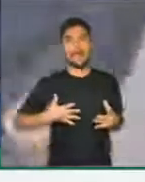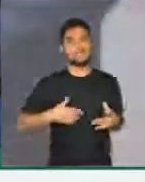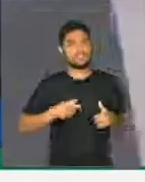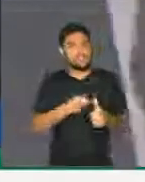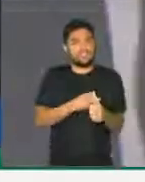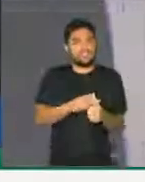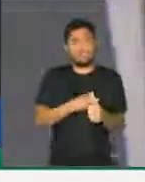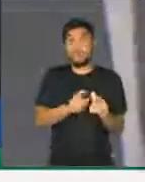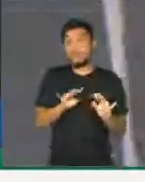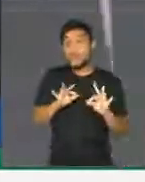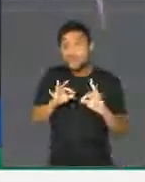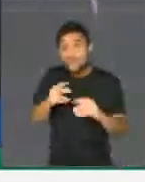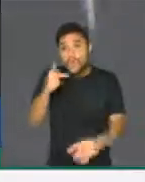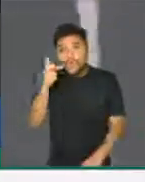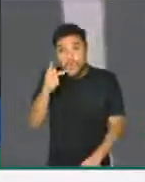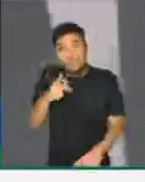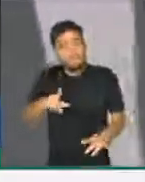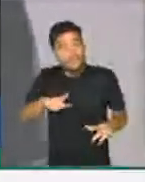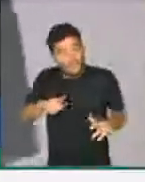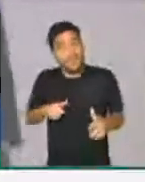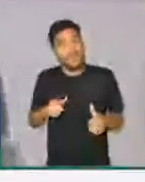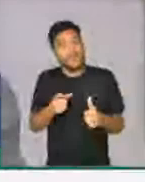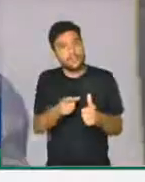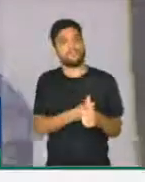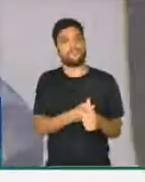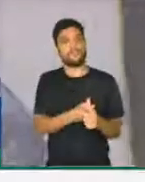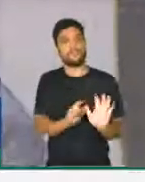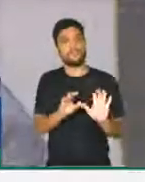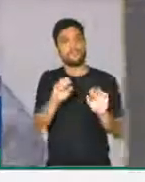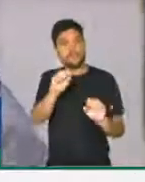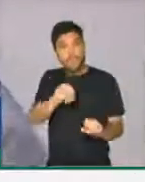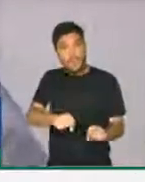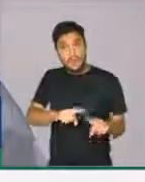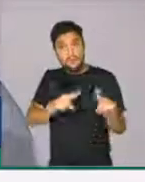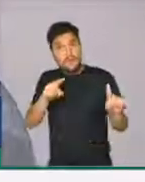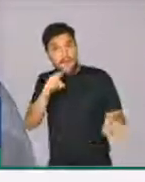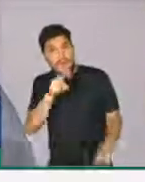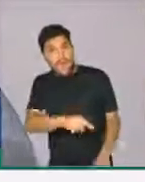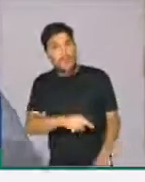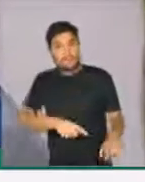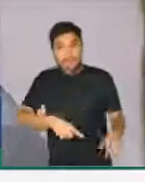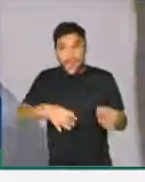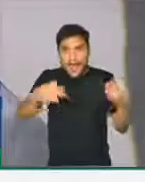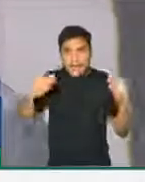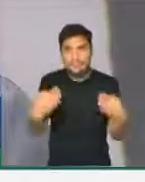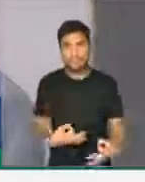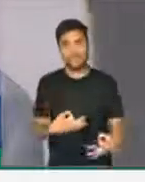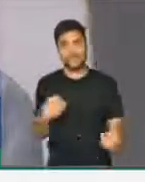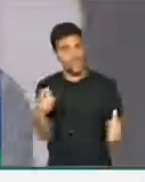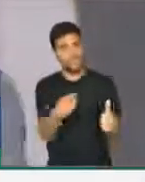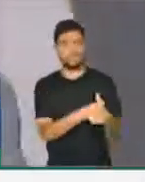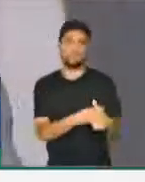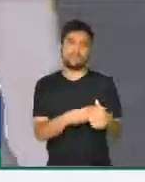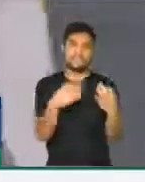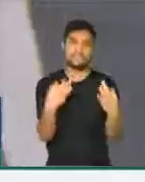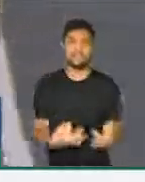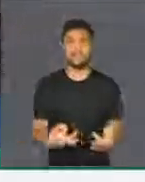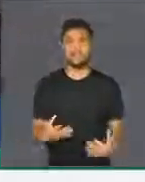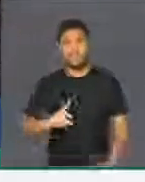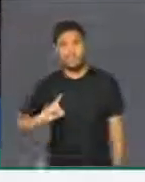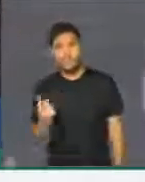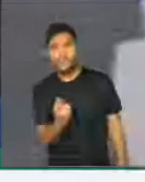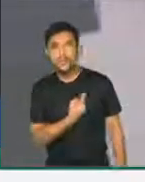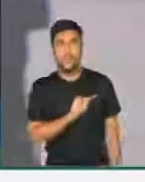tem despesa. Mas essa é uma despesa absolutamente justa. Nós estamos